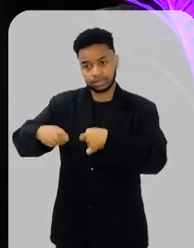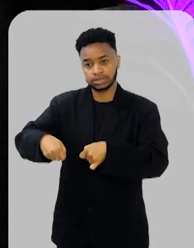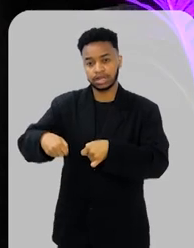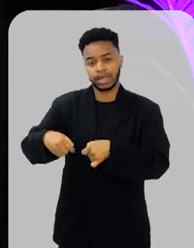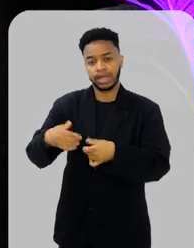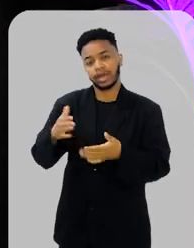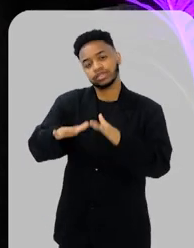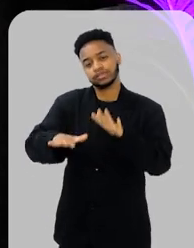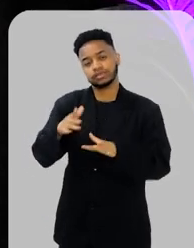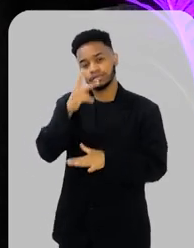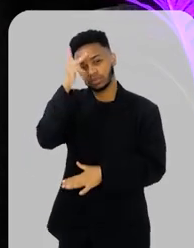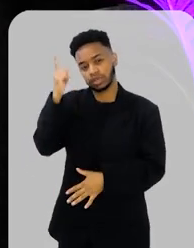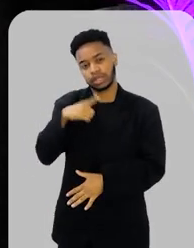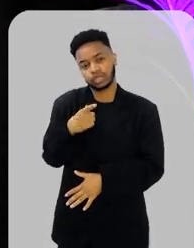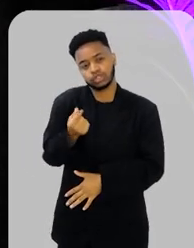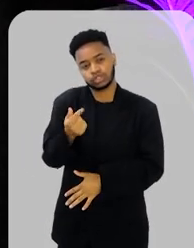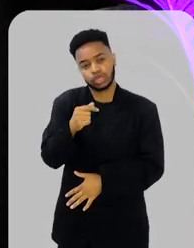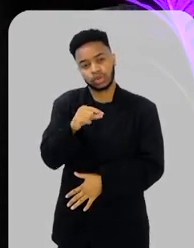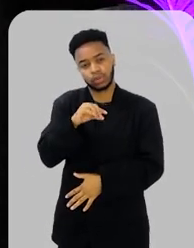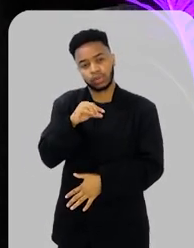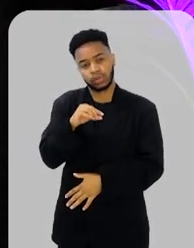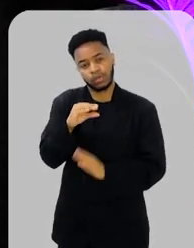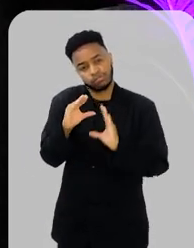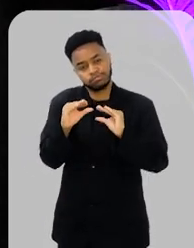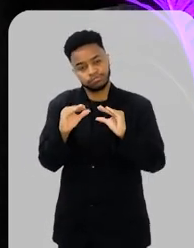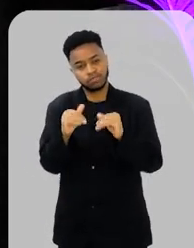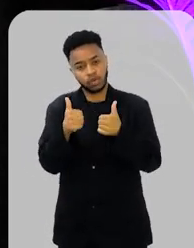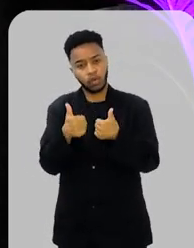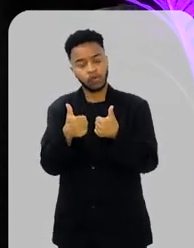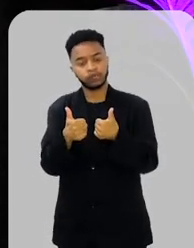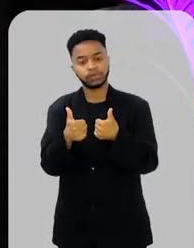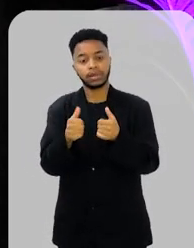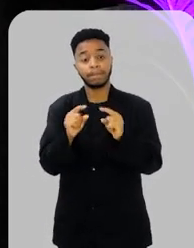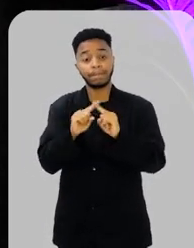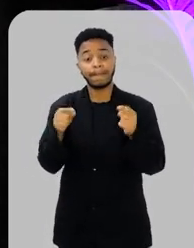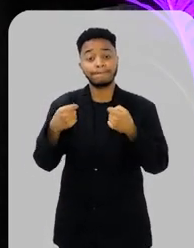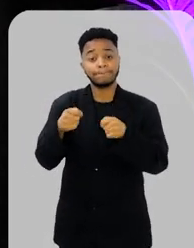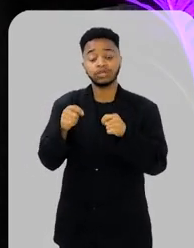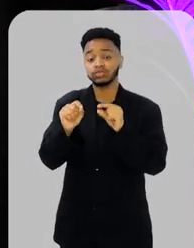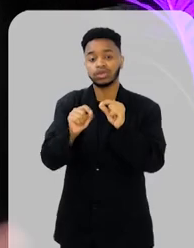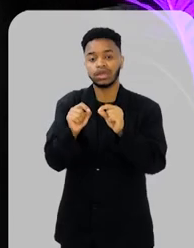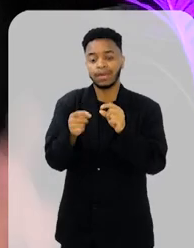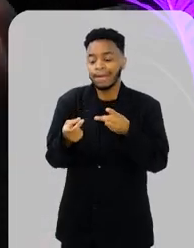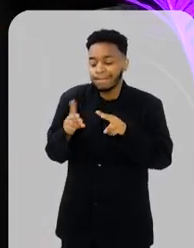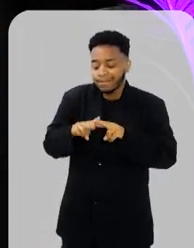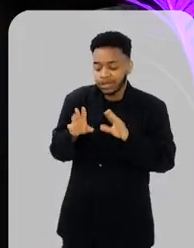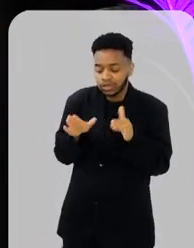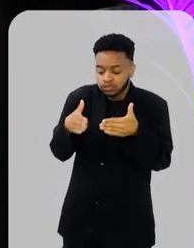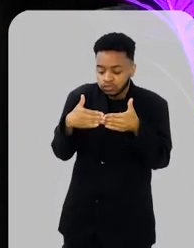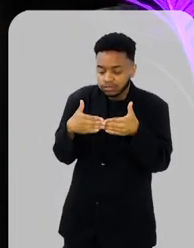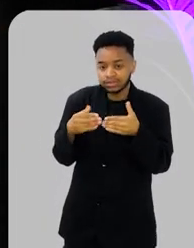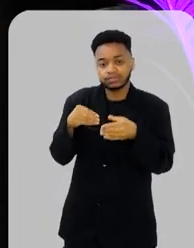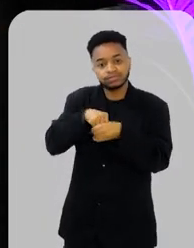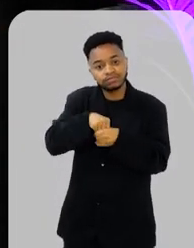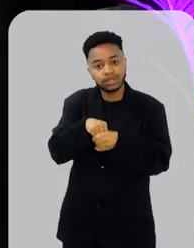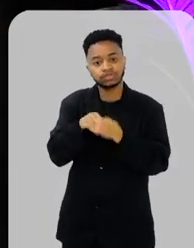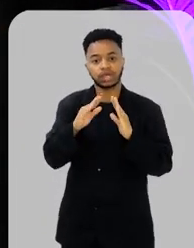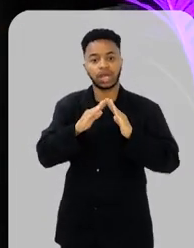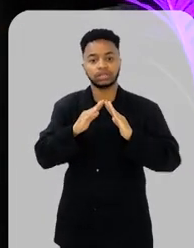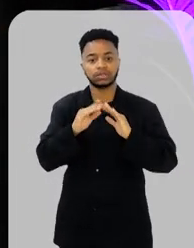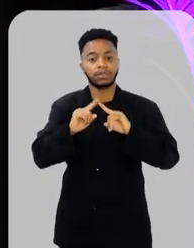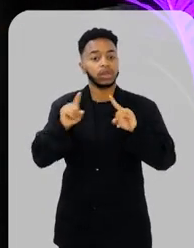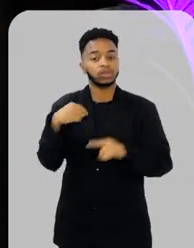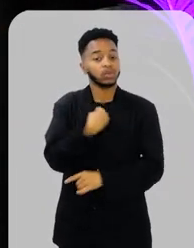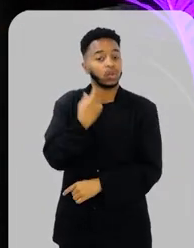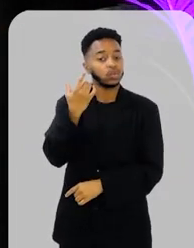pessoas precisam, mesmo as pessoas com uma renda um pouco mais confortável, elas acabam tendo que se prender também a cada dia mais, né? E a